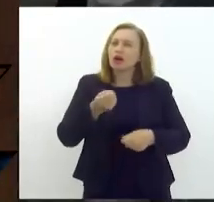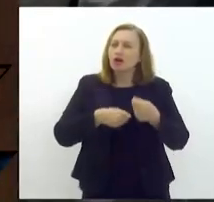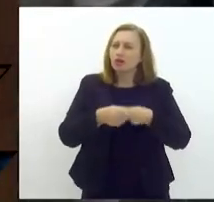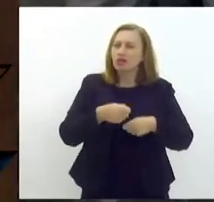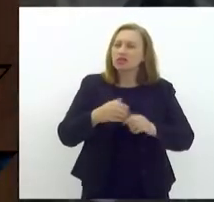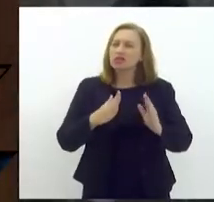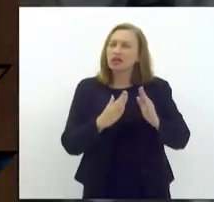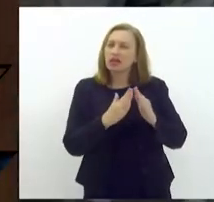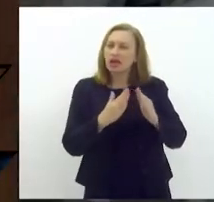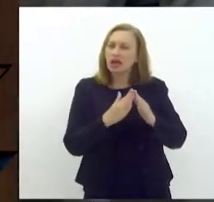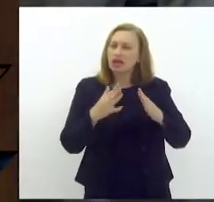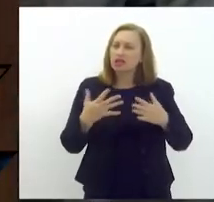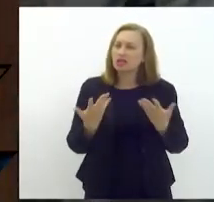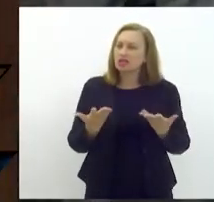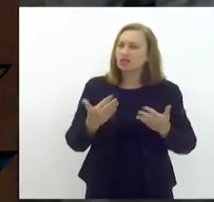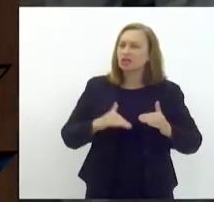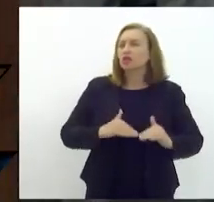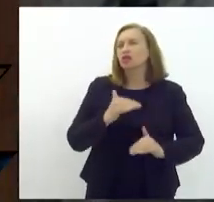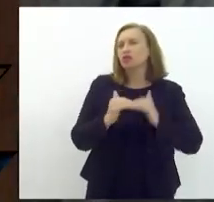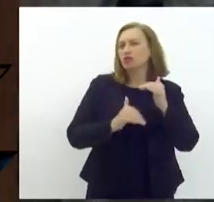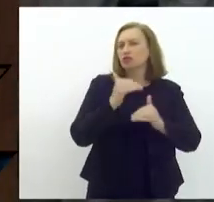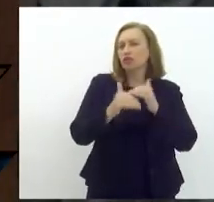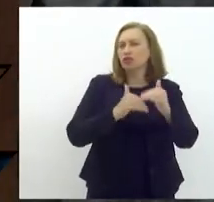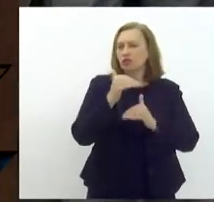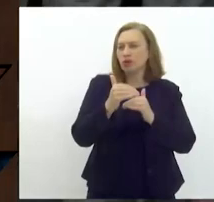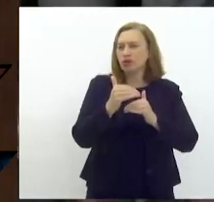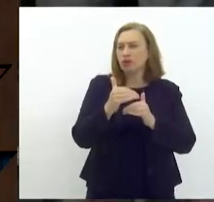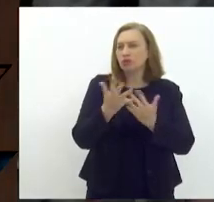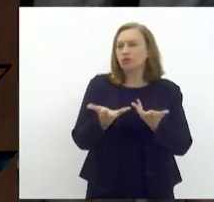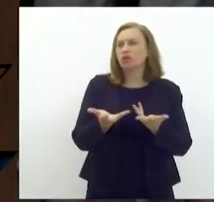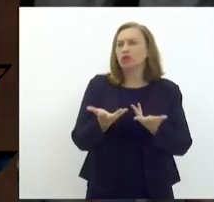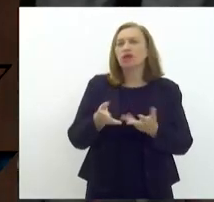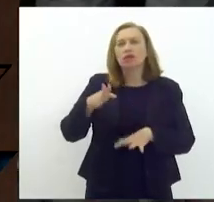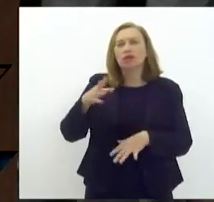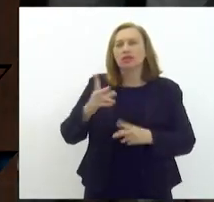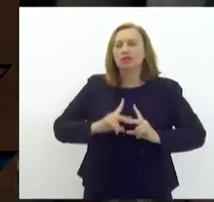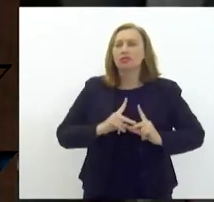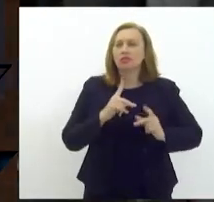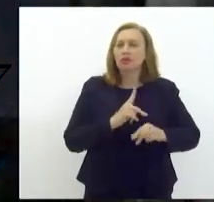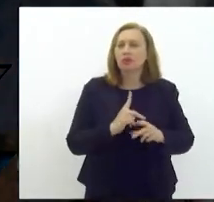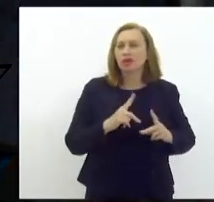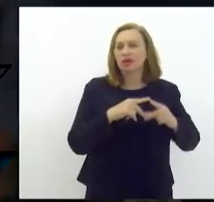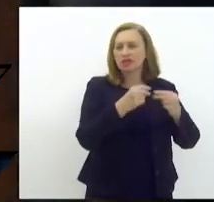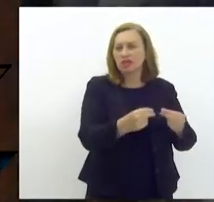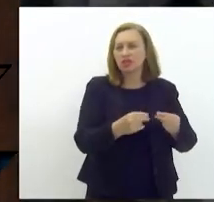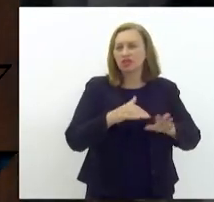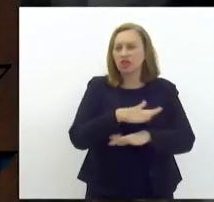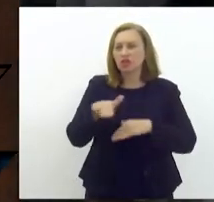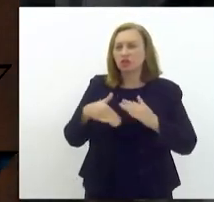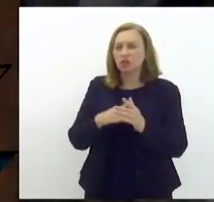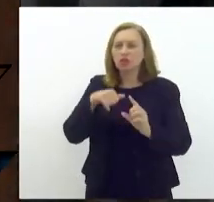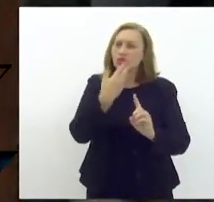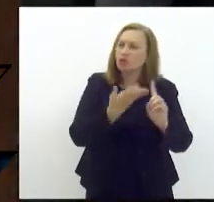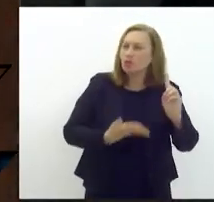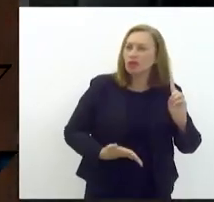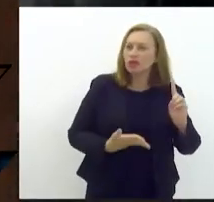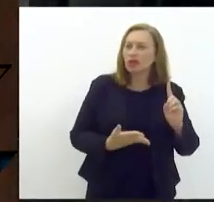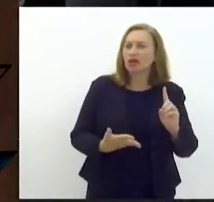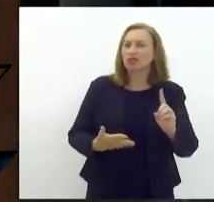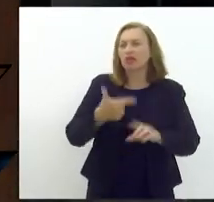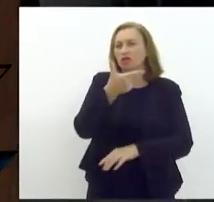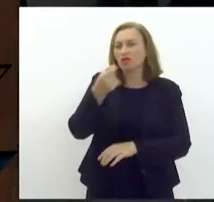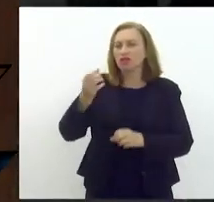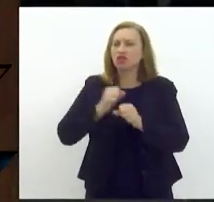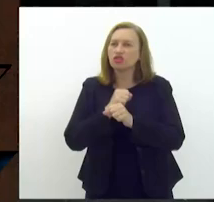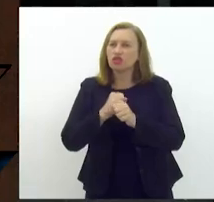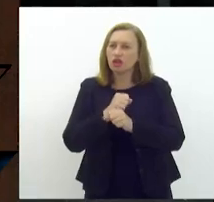o símbolo nosso Fórum de desenvolvimento que é um brinde de presente para todos em homenagem comemoração dos 20